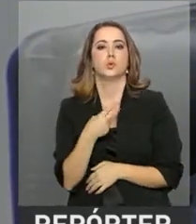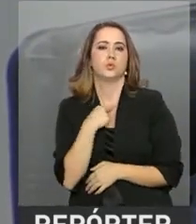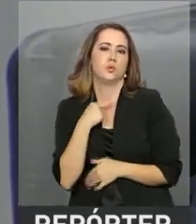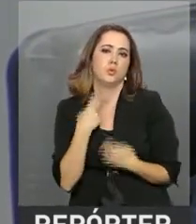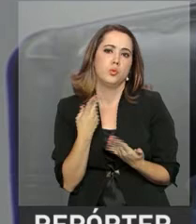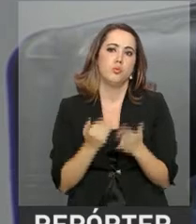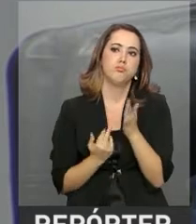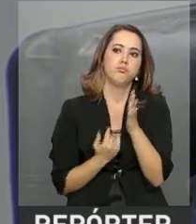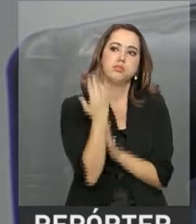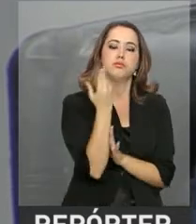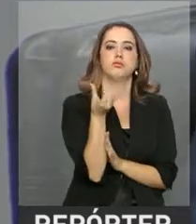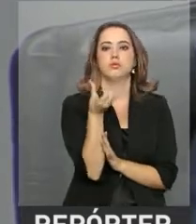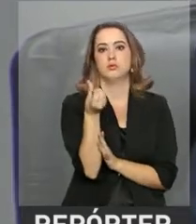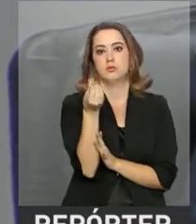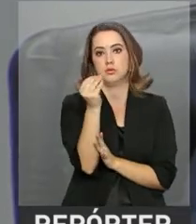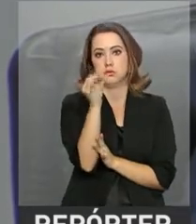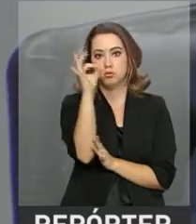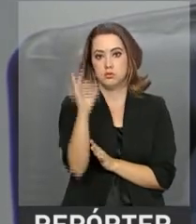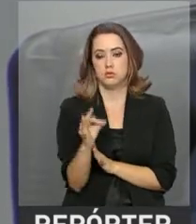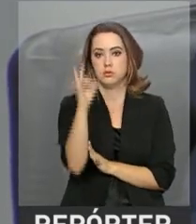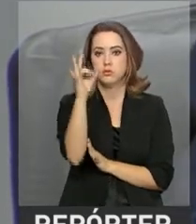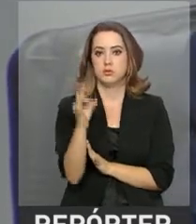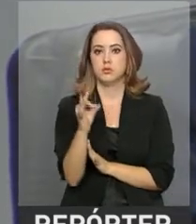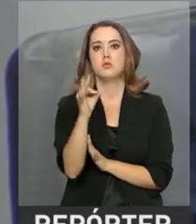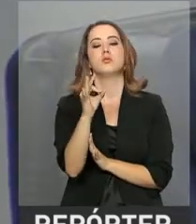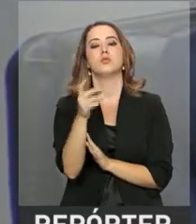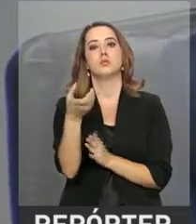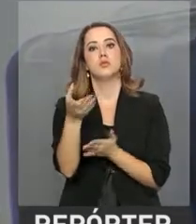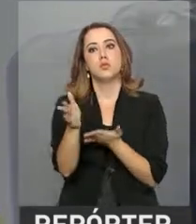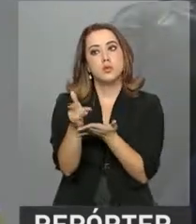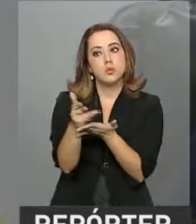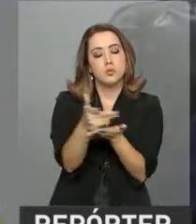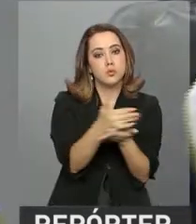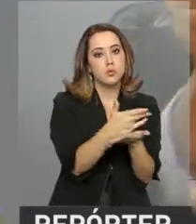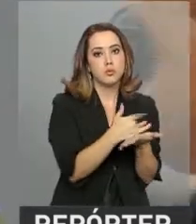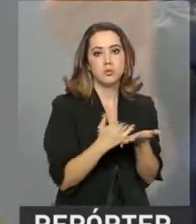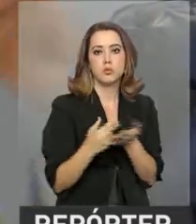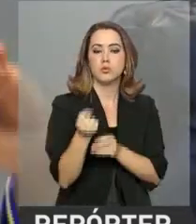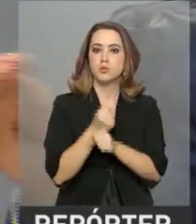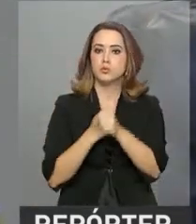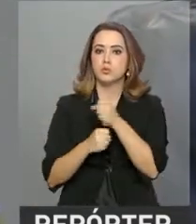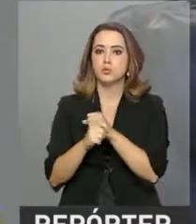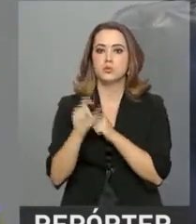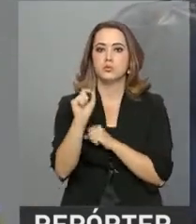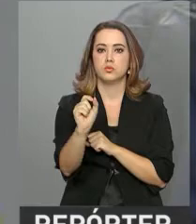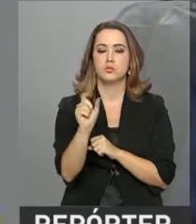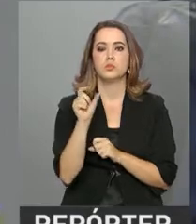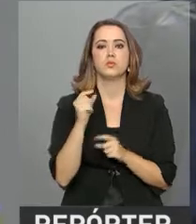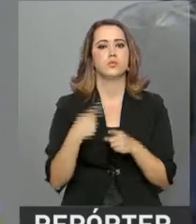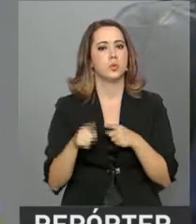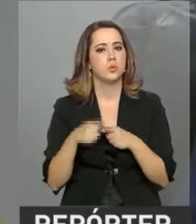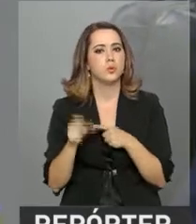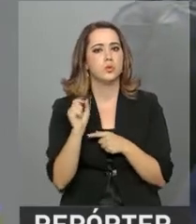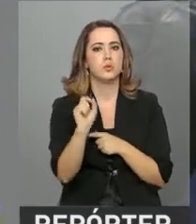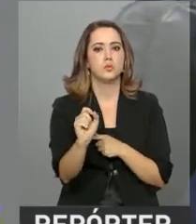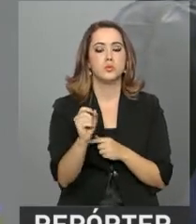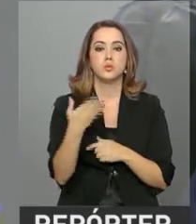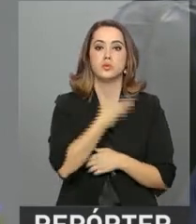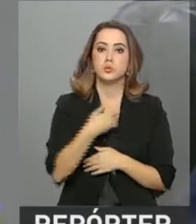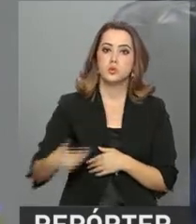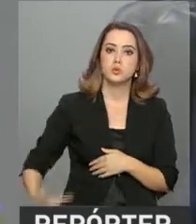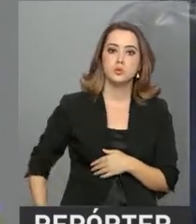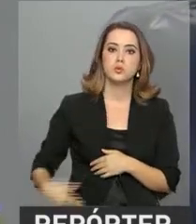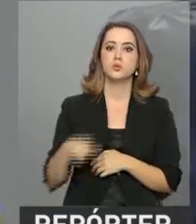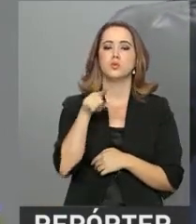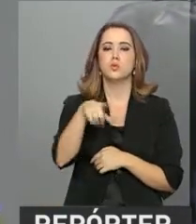da receita líquida por ano. Para esta regra não contaminar a renegociação da dívida dos estados com a União, o governo